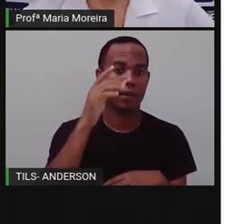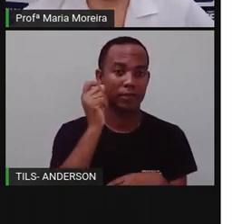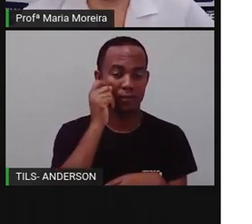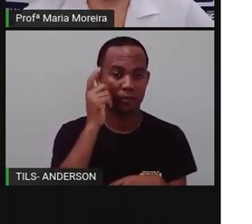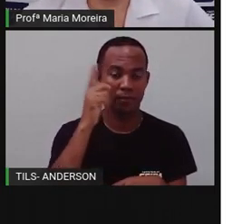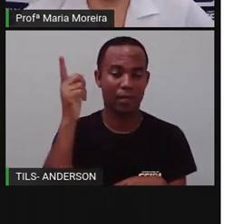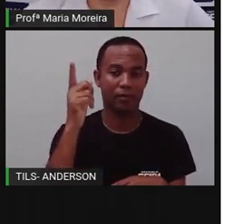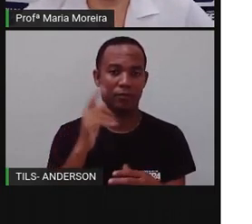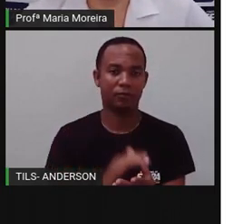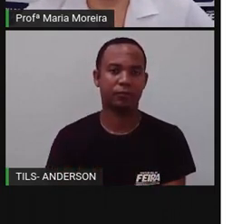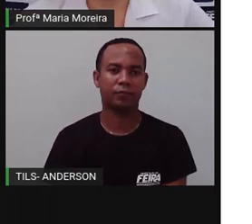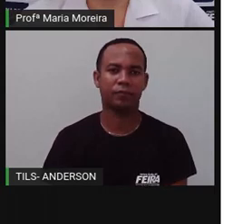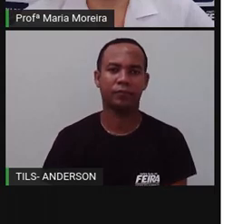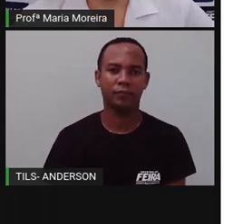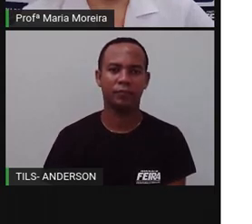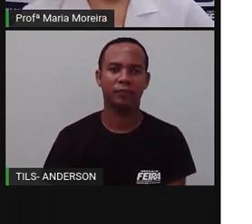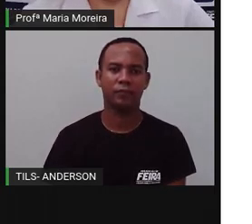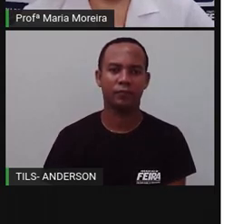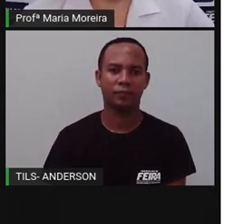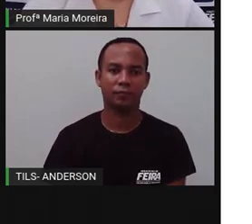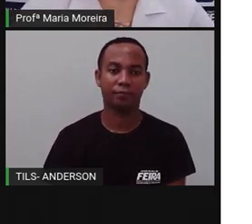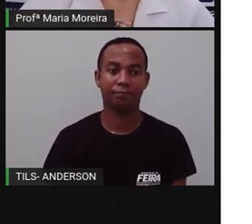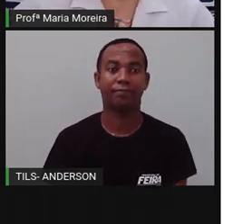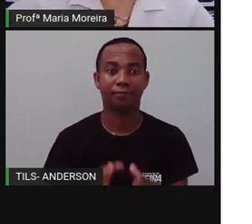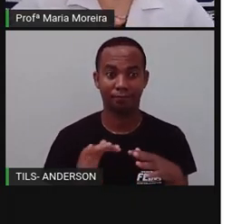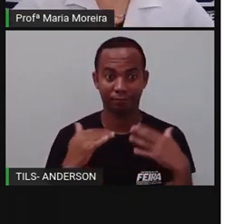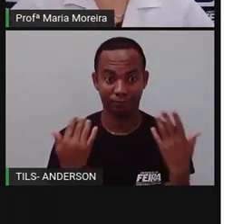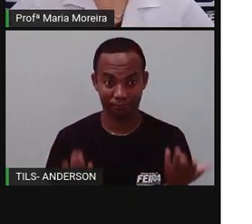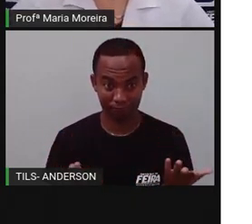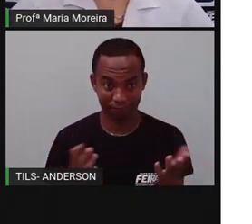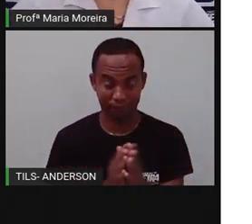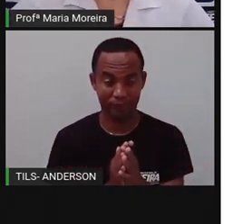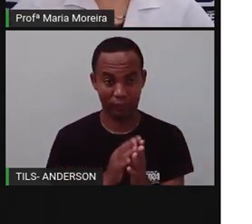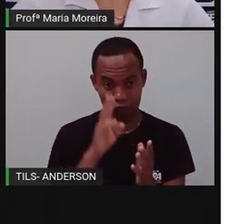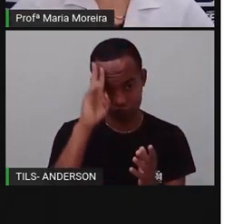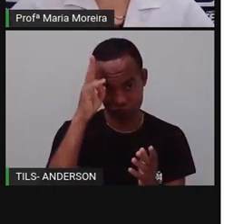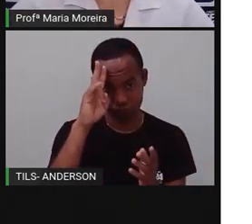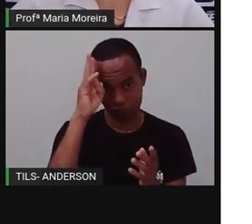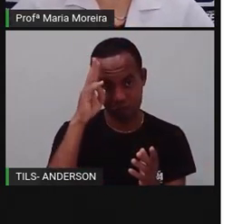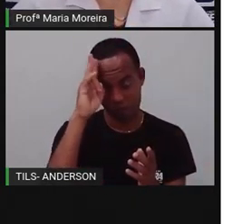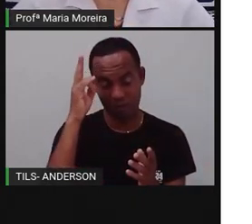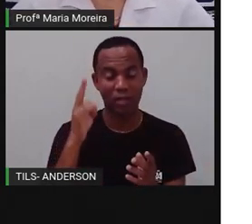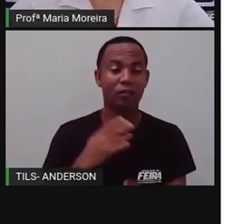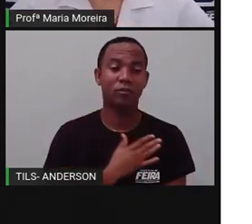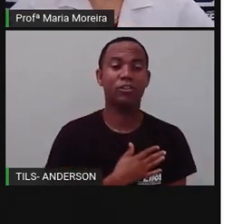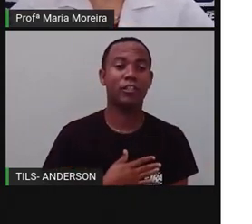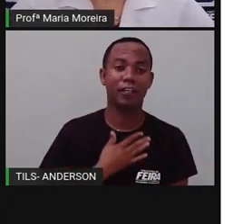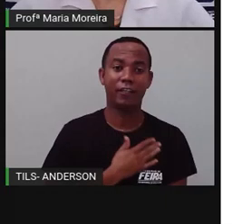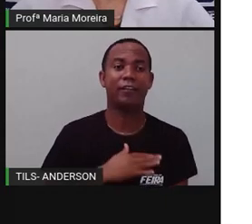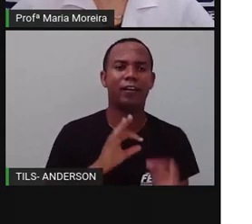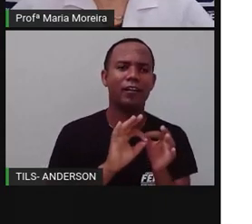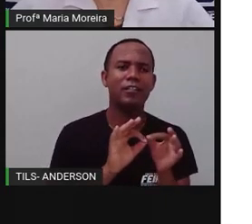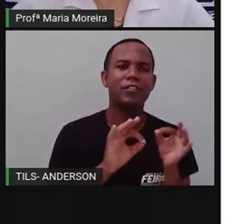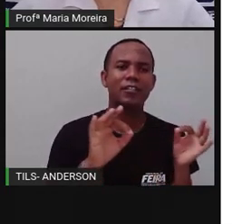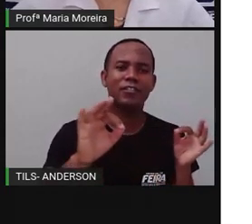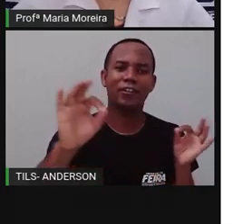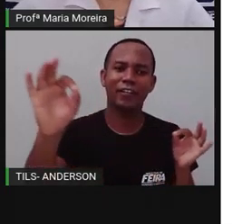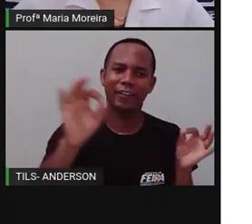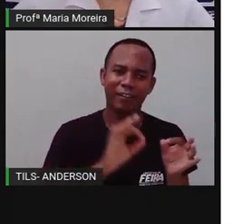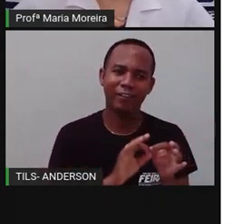Vamos lá, já só para voltar aqui. E aí, o que é que vocês acharam dessa história? Anderson, você gostou?